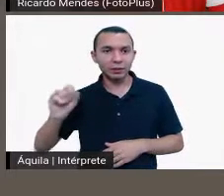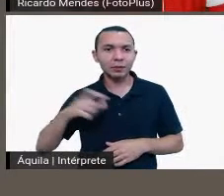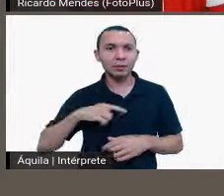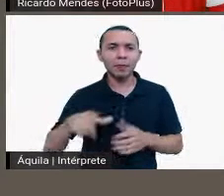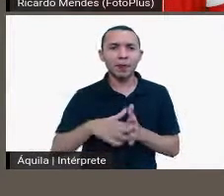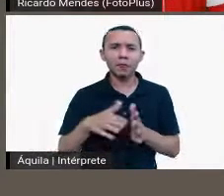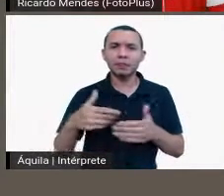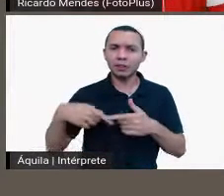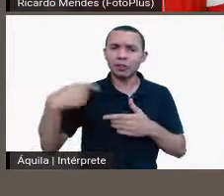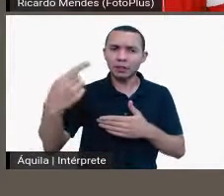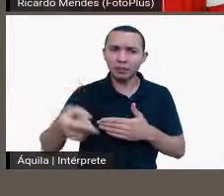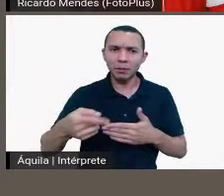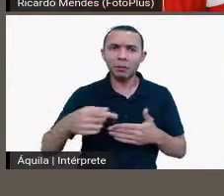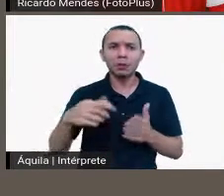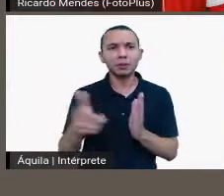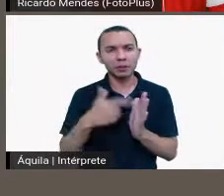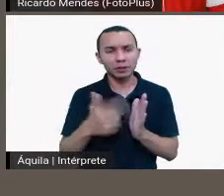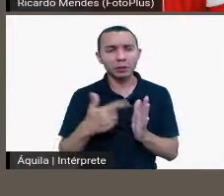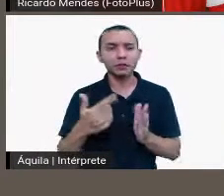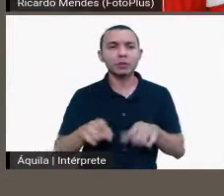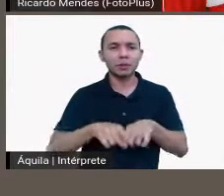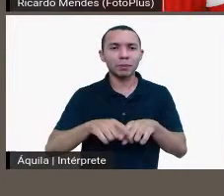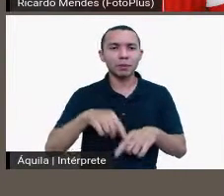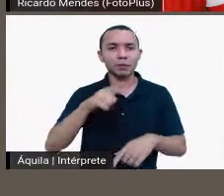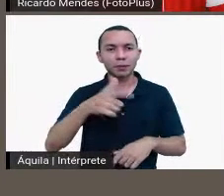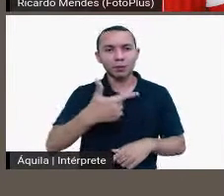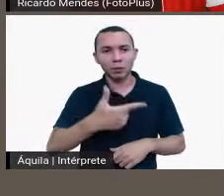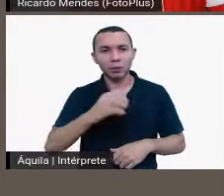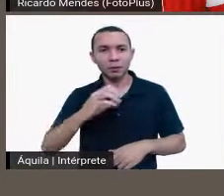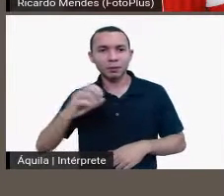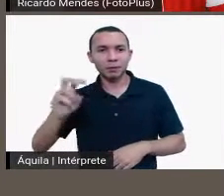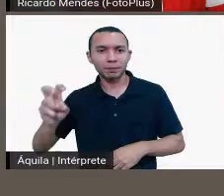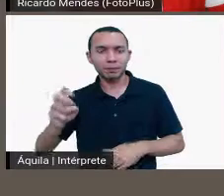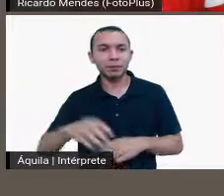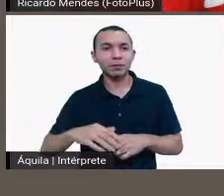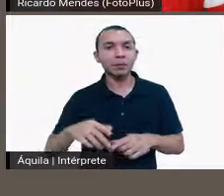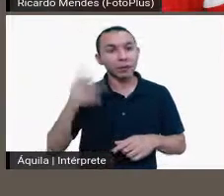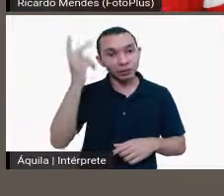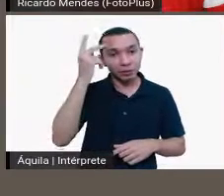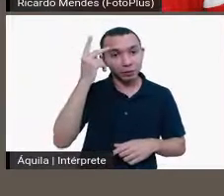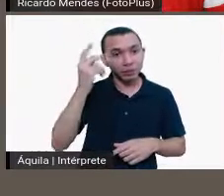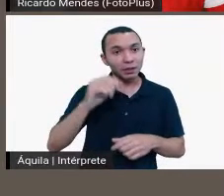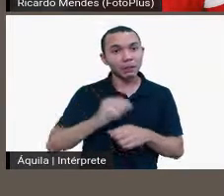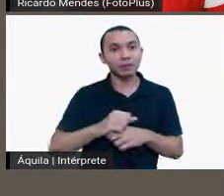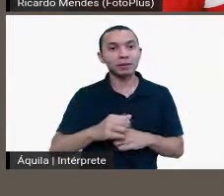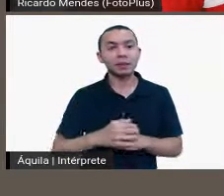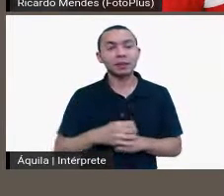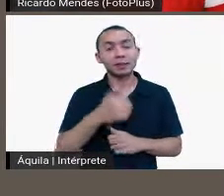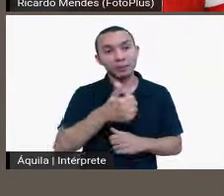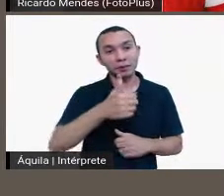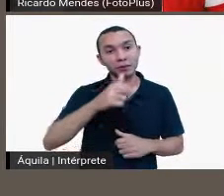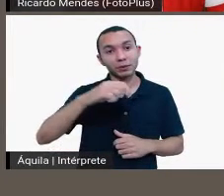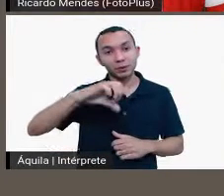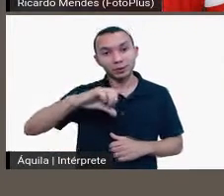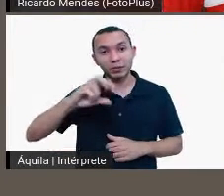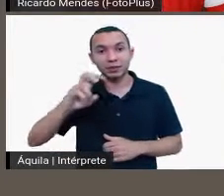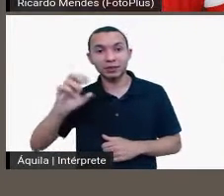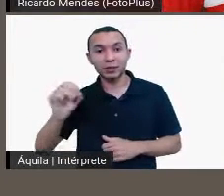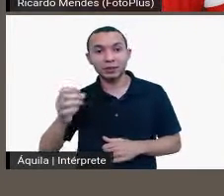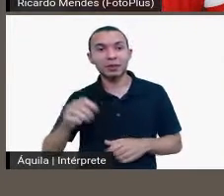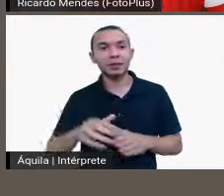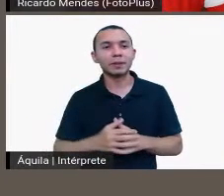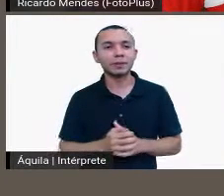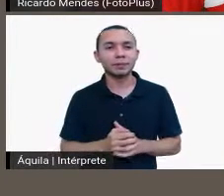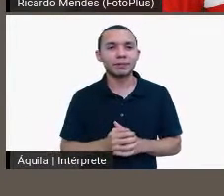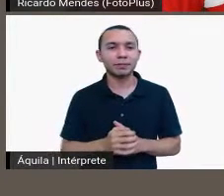em 2005. Luzes e Sombras da Metrópole, um século de fotografia em São Paulo, 1850 a 1950, incluso na antologia